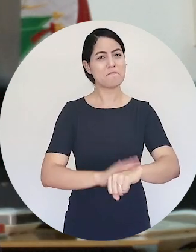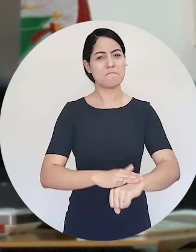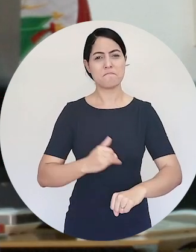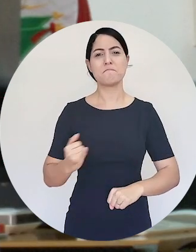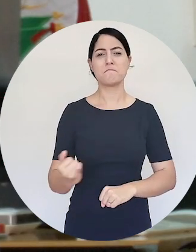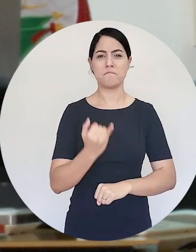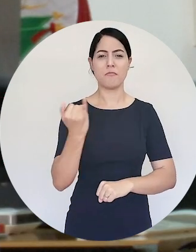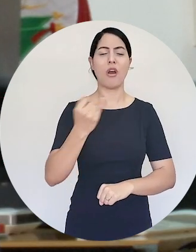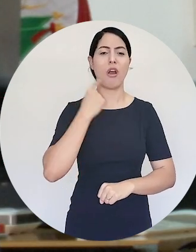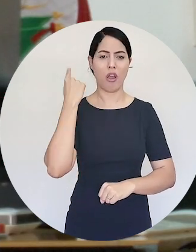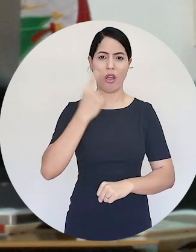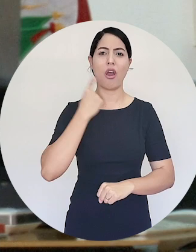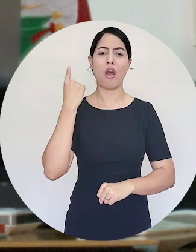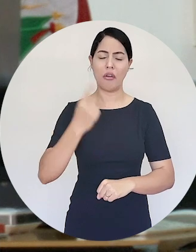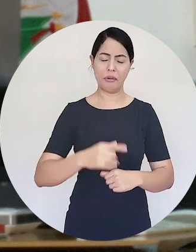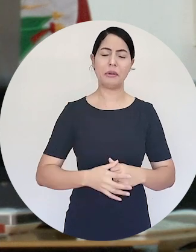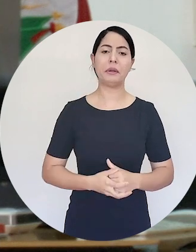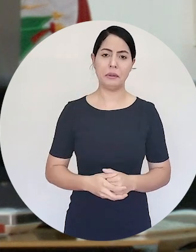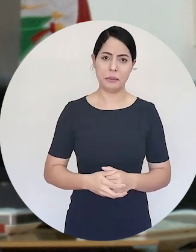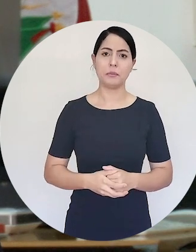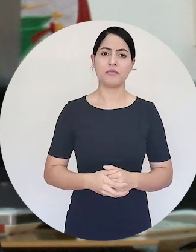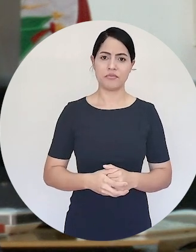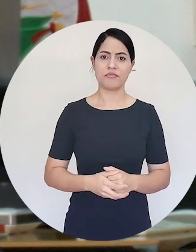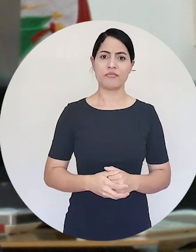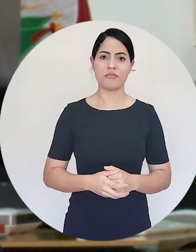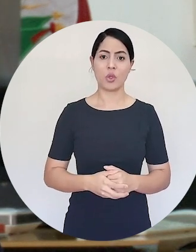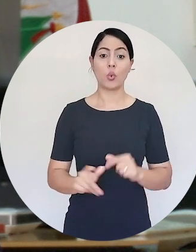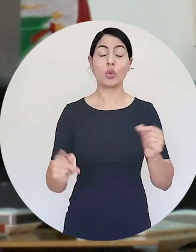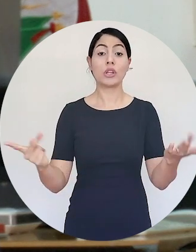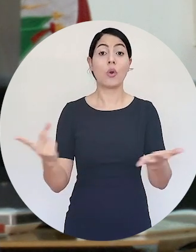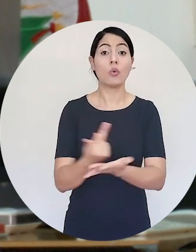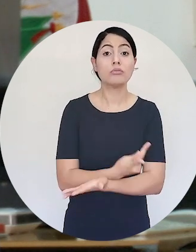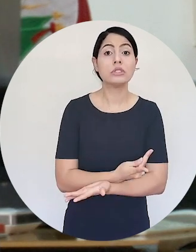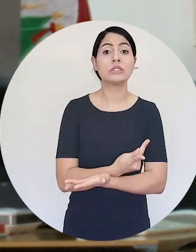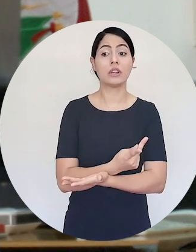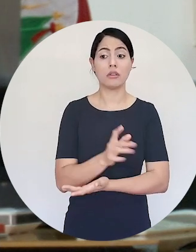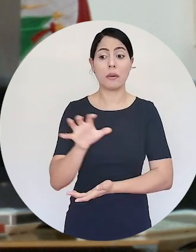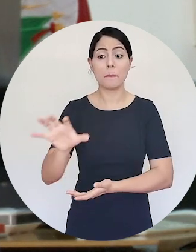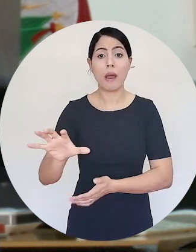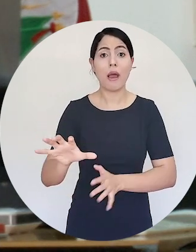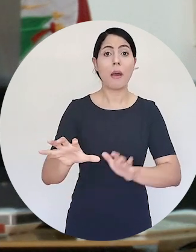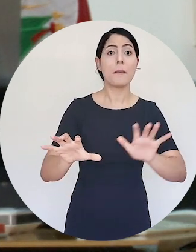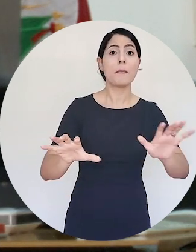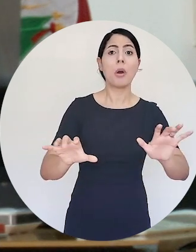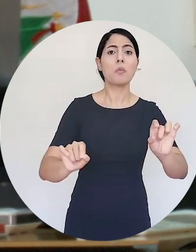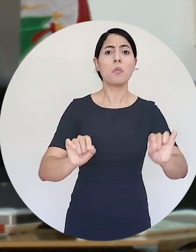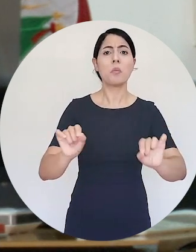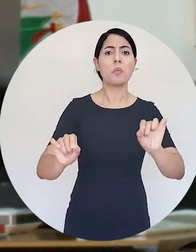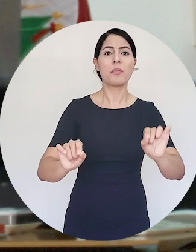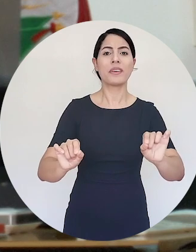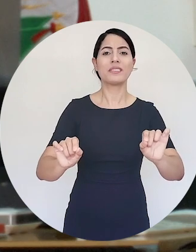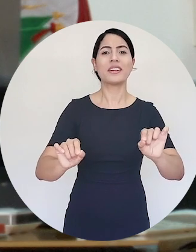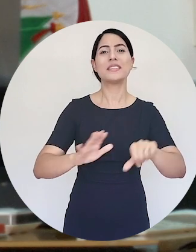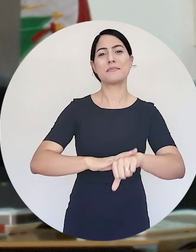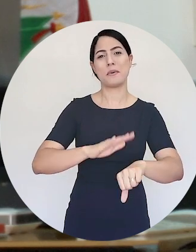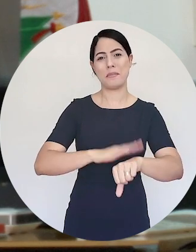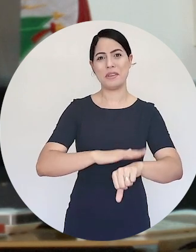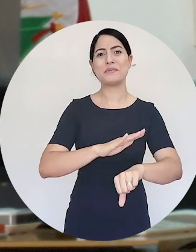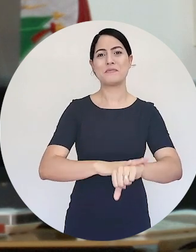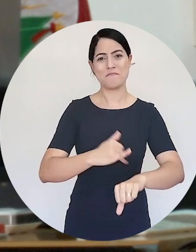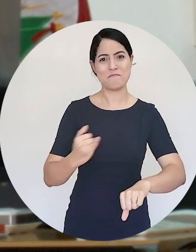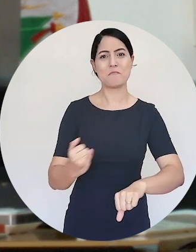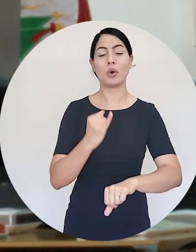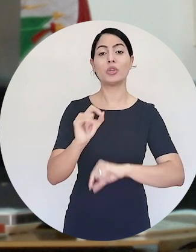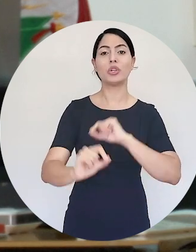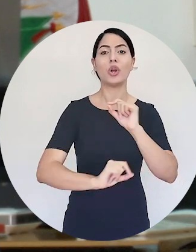grande momento da aplicação dessa lei. Esse é o caso que é divisor de águas. Nós ainda temos outro projeto ainda mais avançado